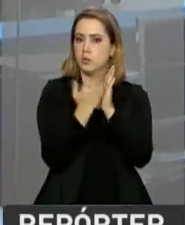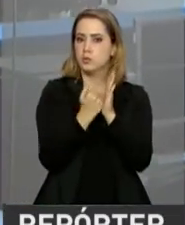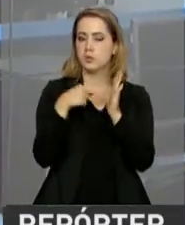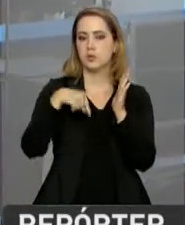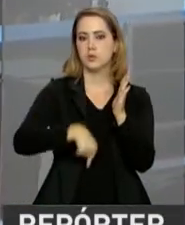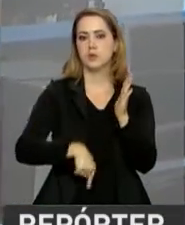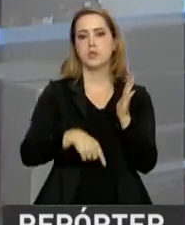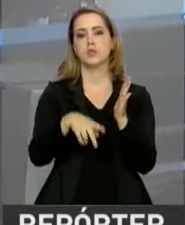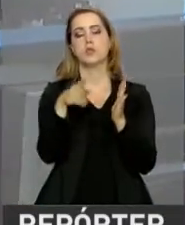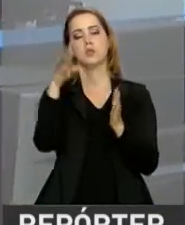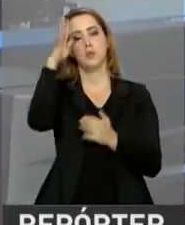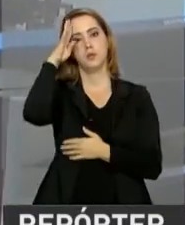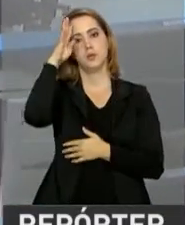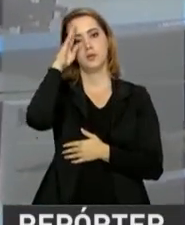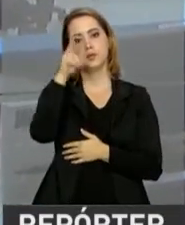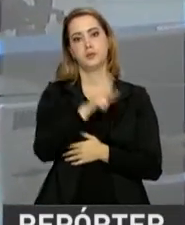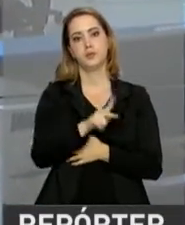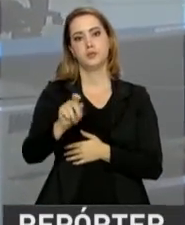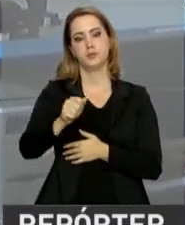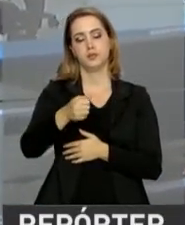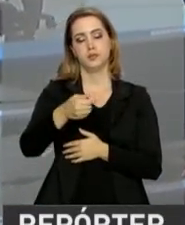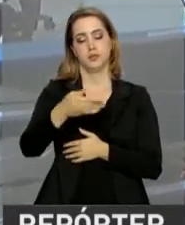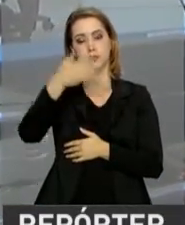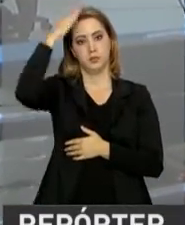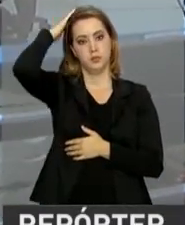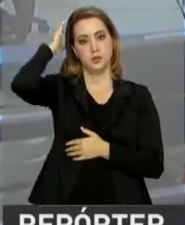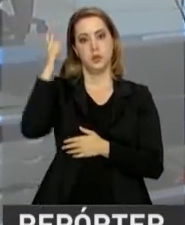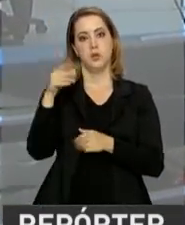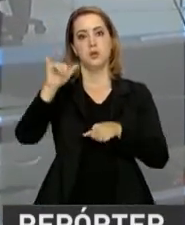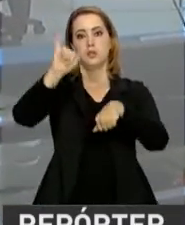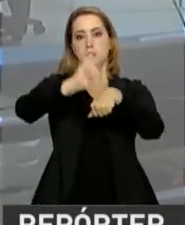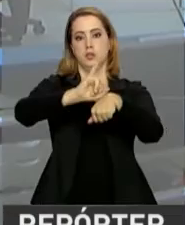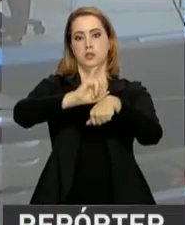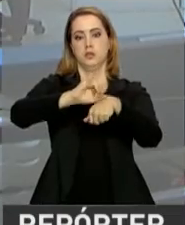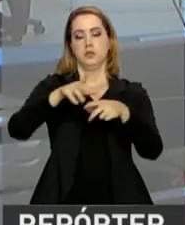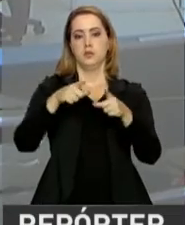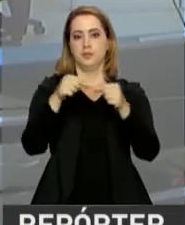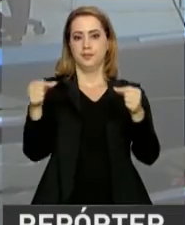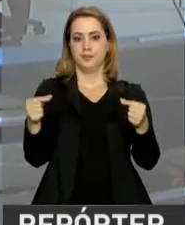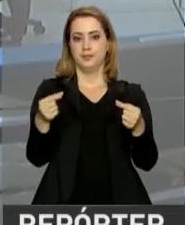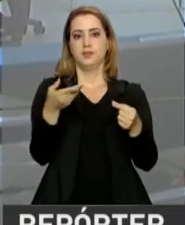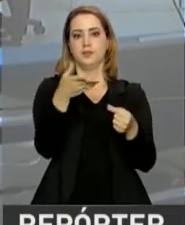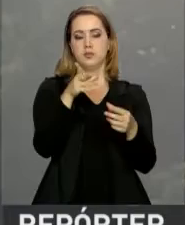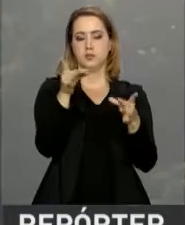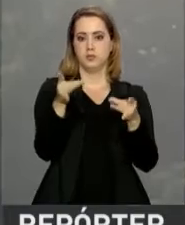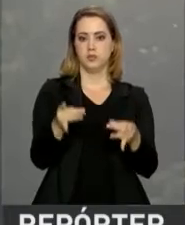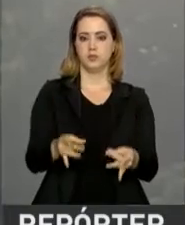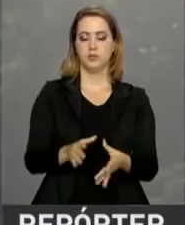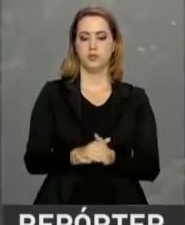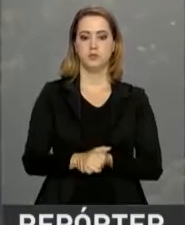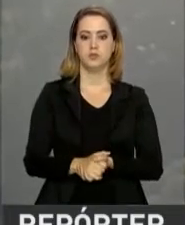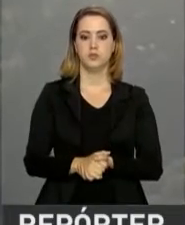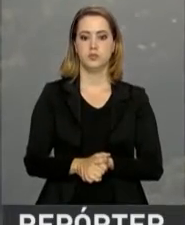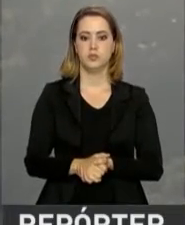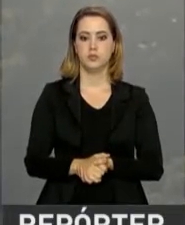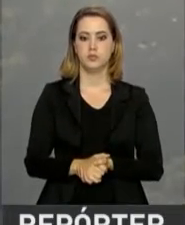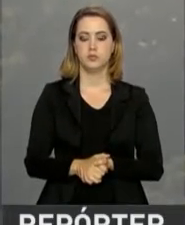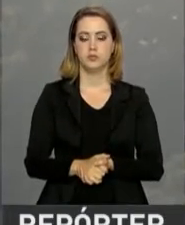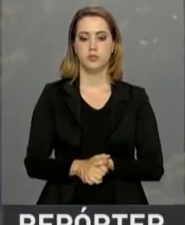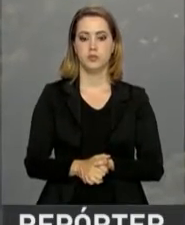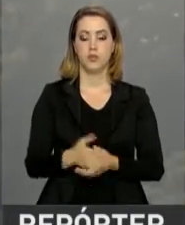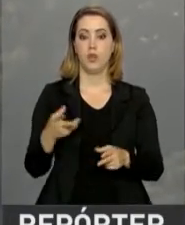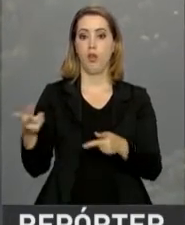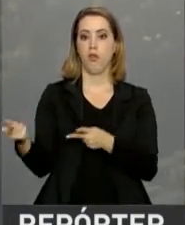feira do presidente michel temer direto de tóquio no japão repórter joão pedro neto tem os detalhes da visita